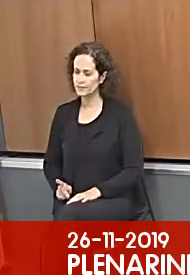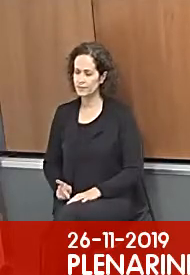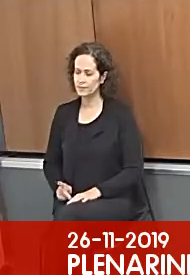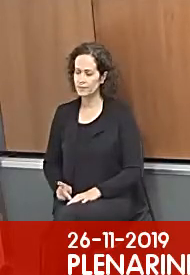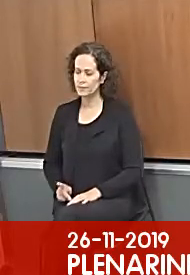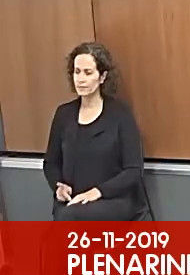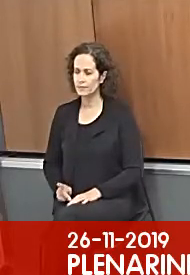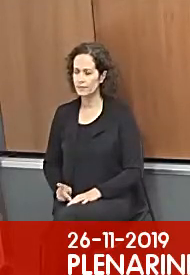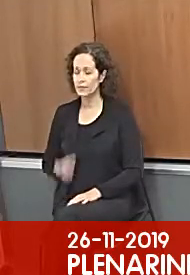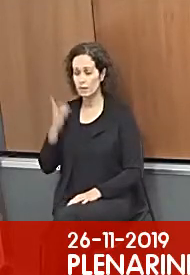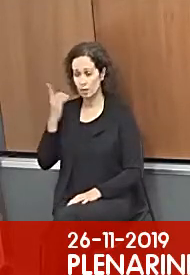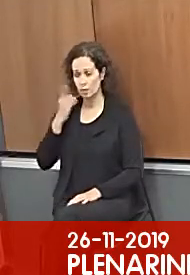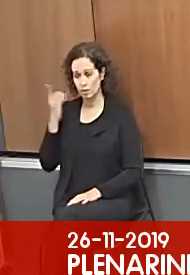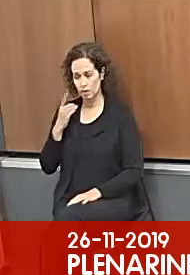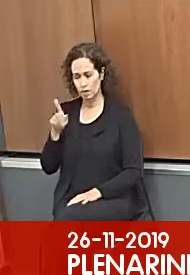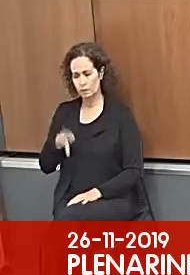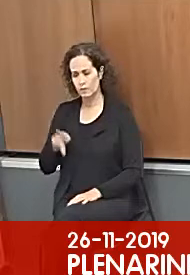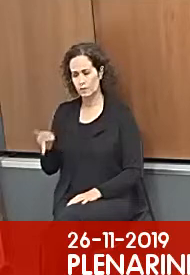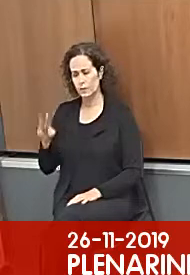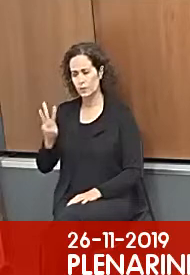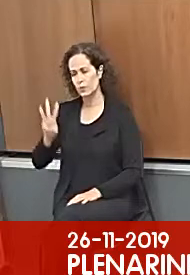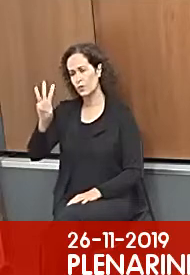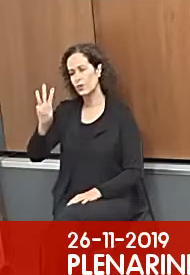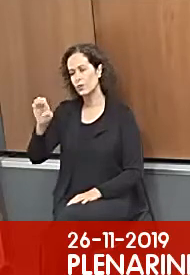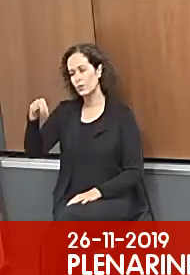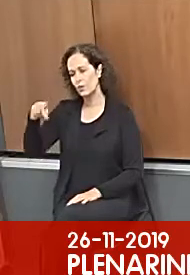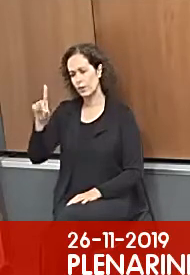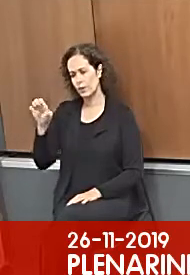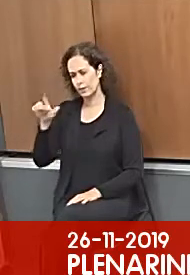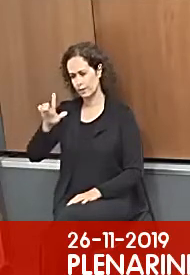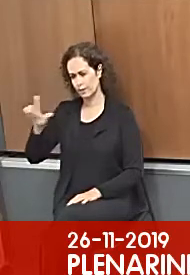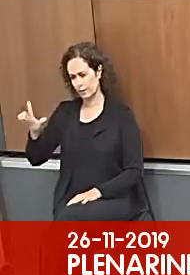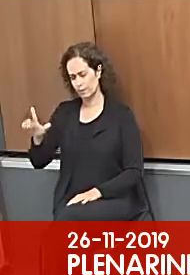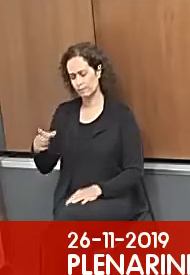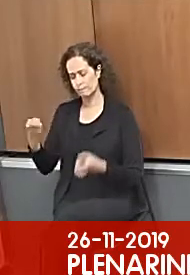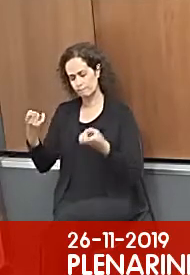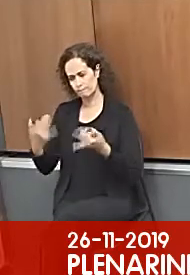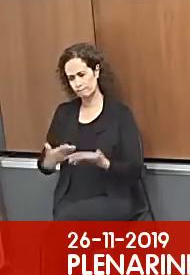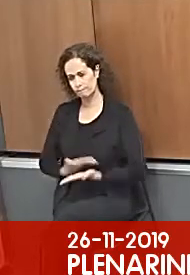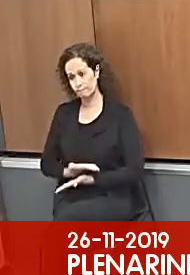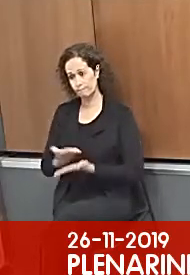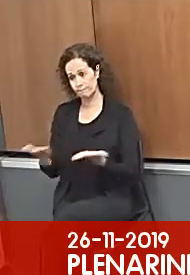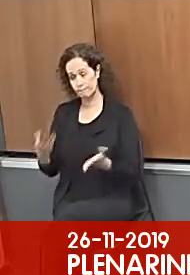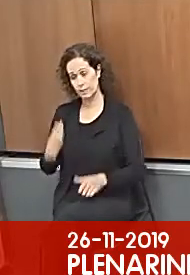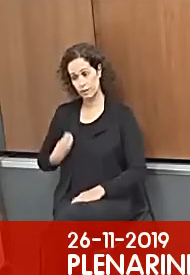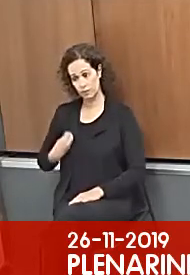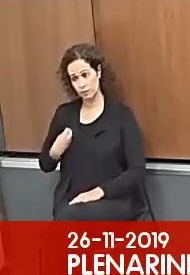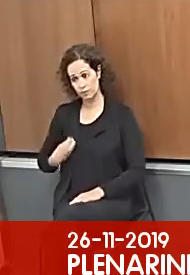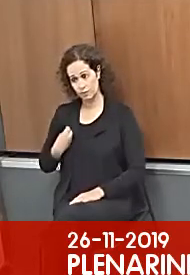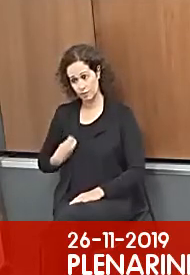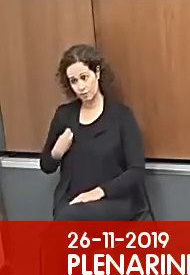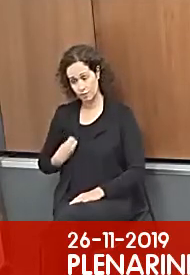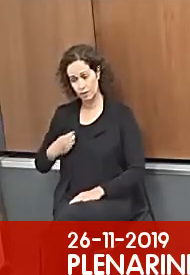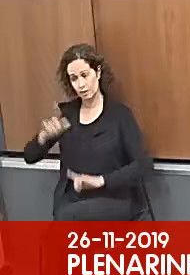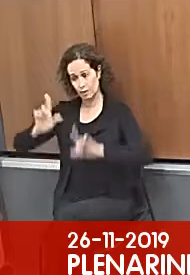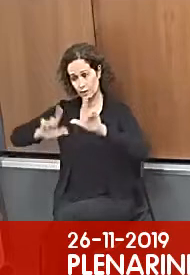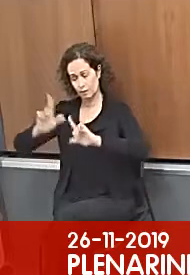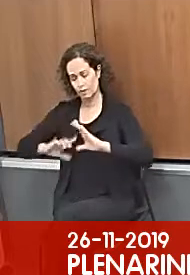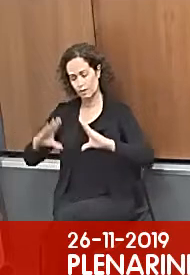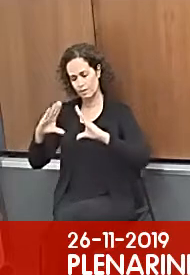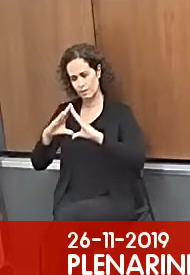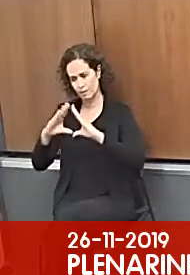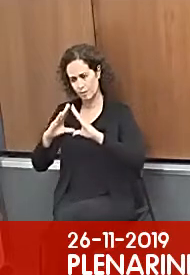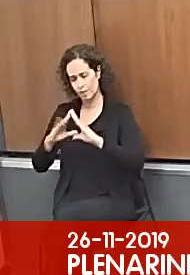Deputado professor Wendel, e gostaria de dizer para vocês que nós estamos ao vivo na TV Assembleia, para todo o Estado de